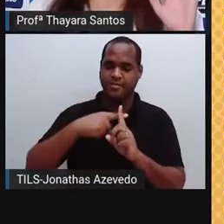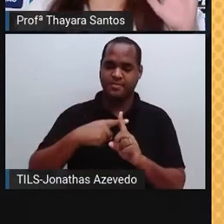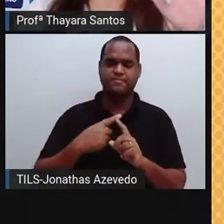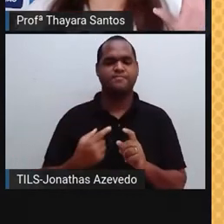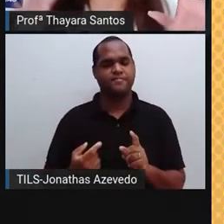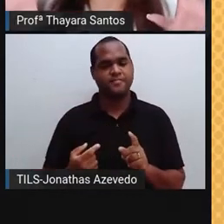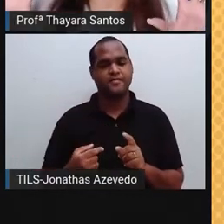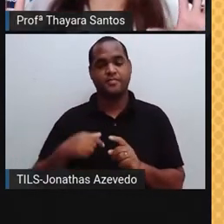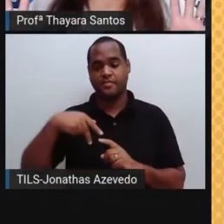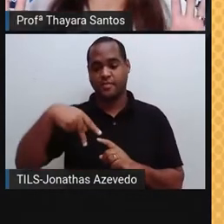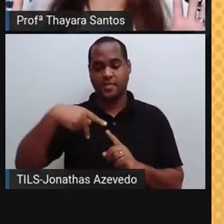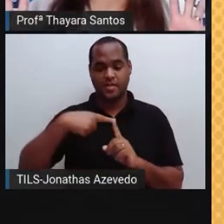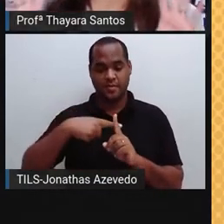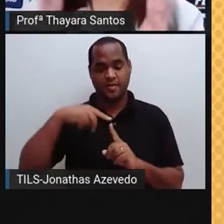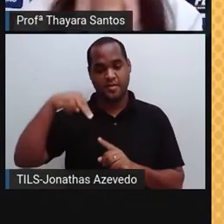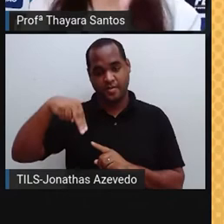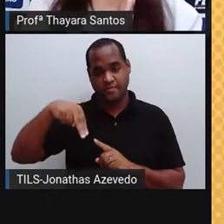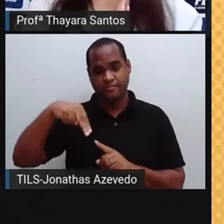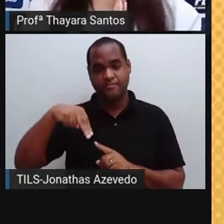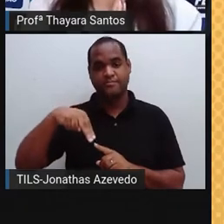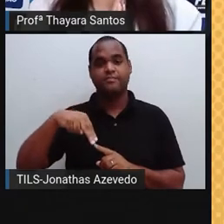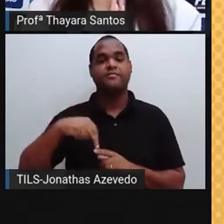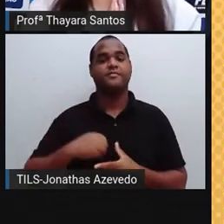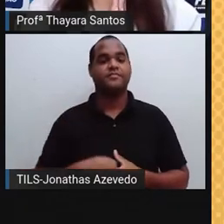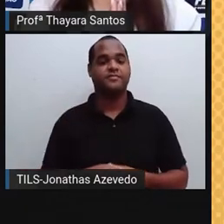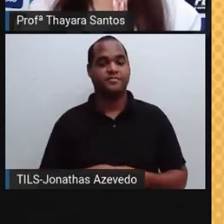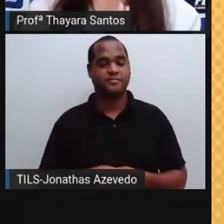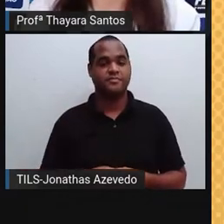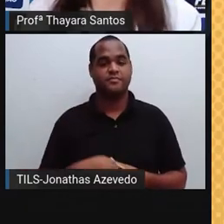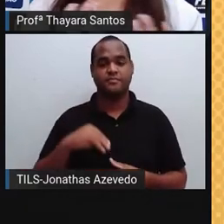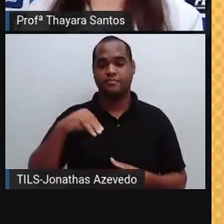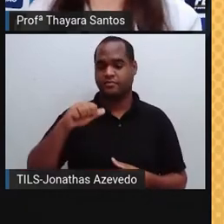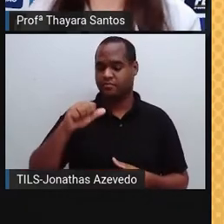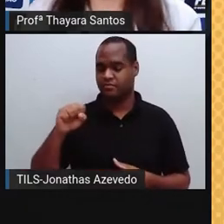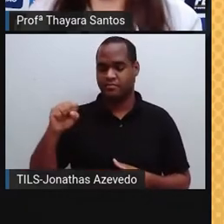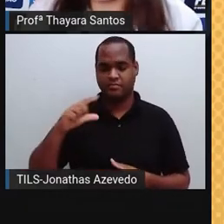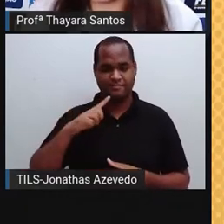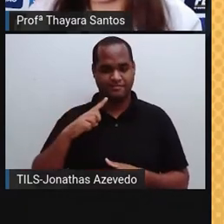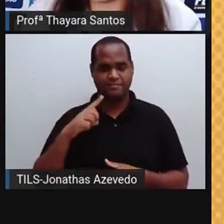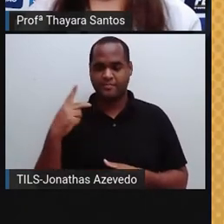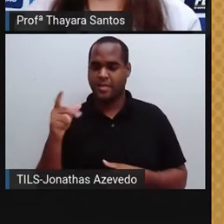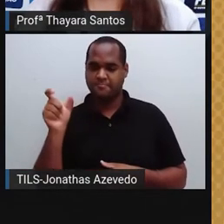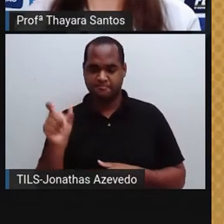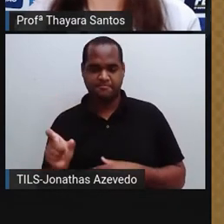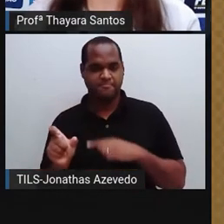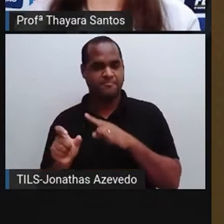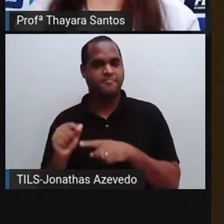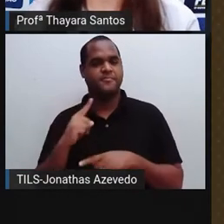quando eu somo prótons com nêutrons, eu acho a massa atômica daquele elemento.